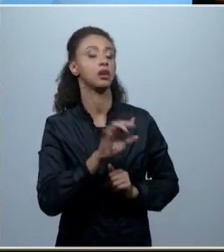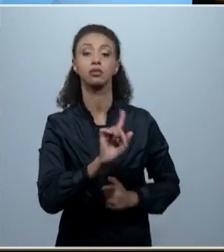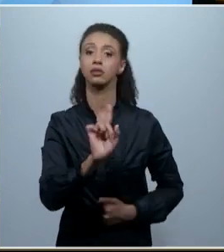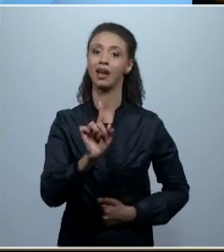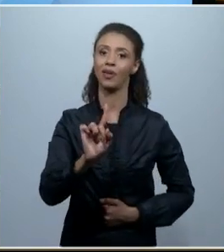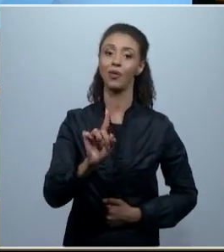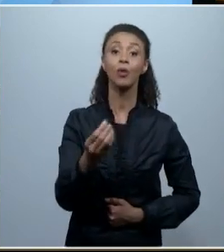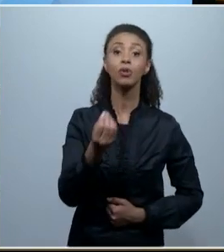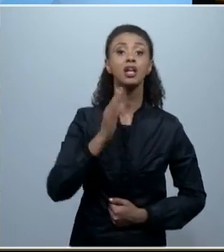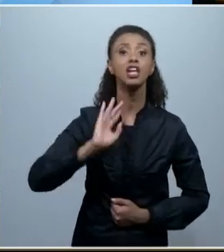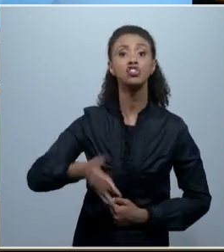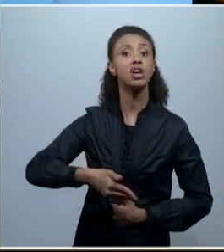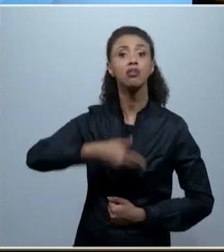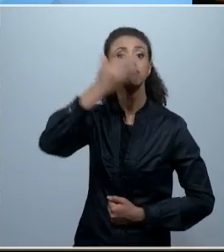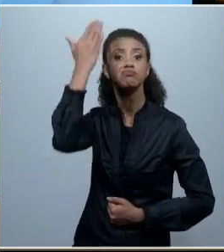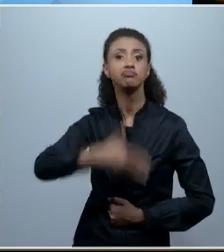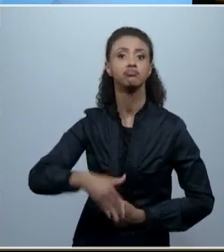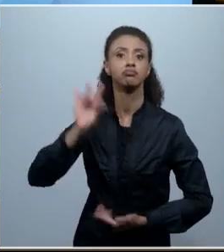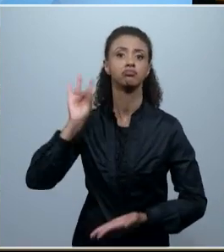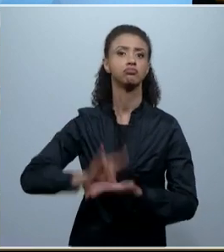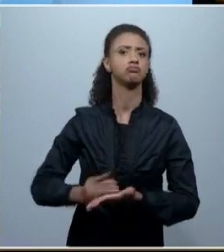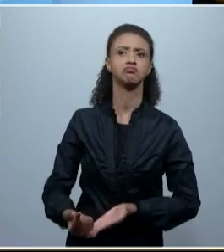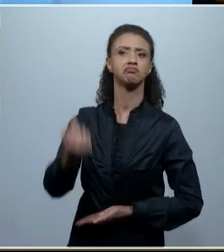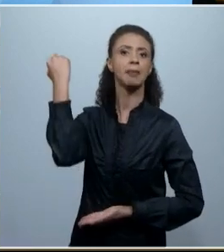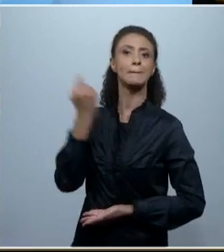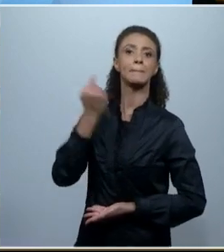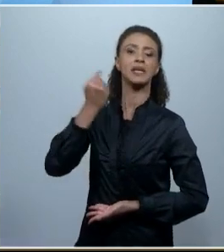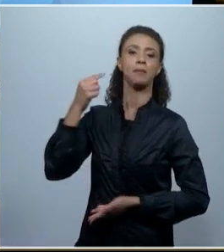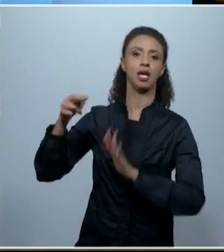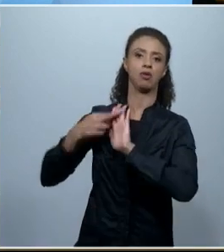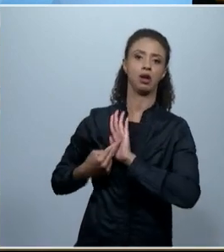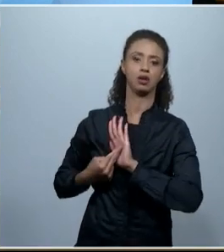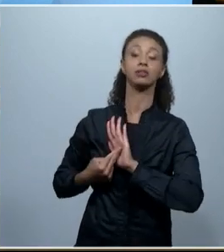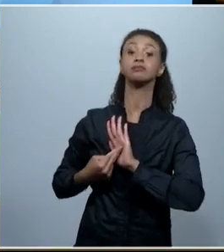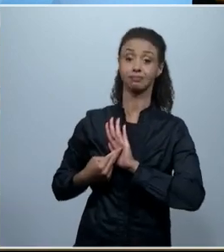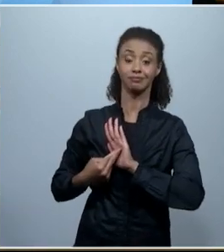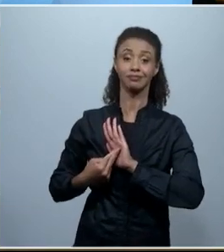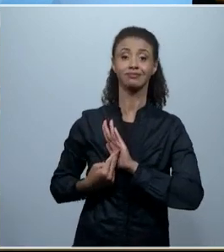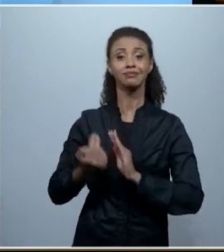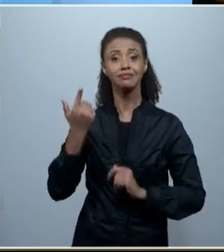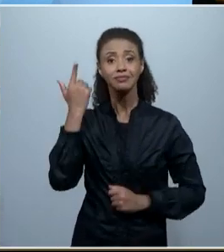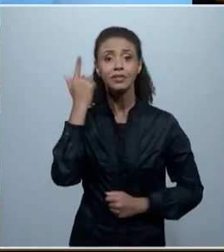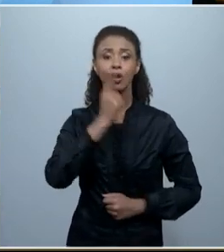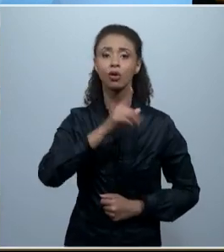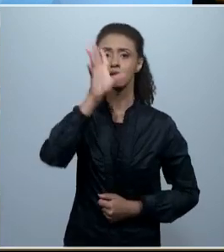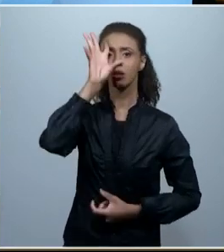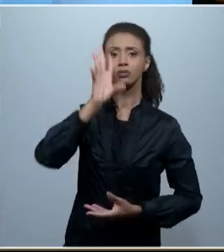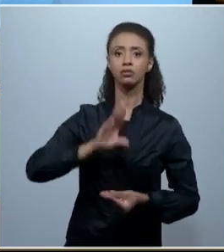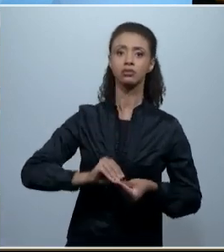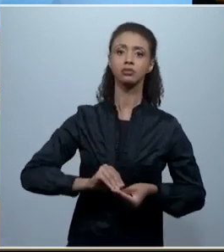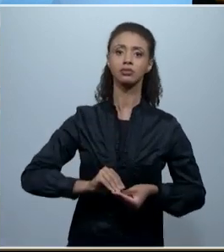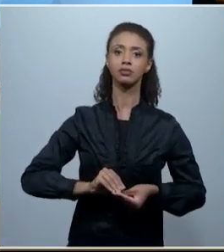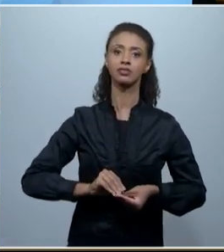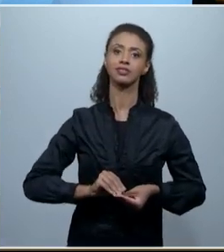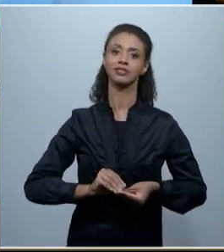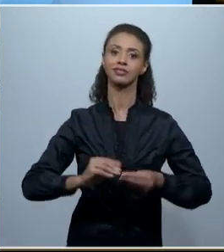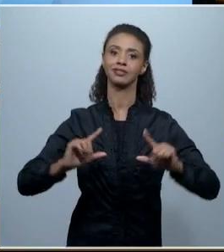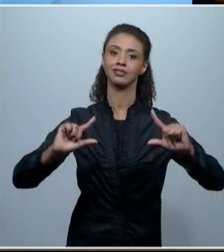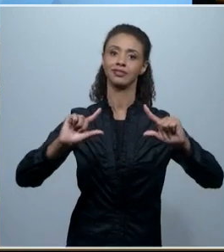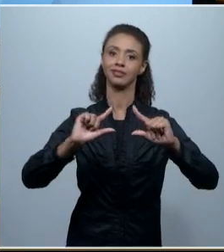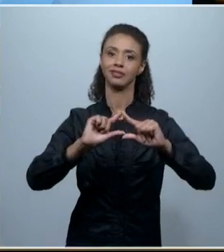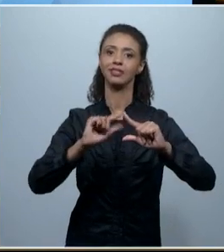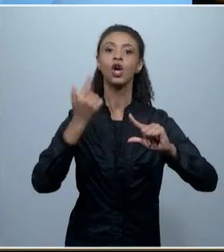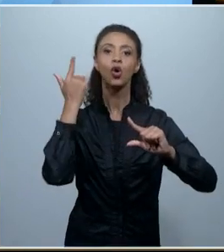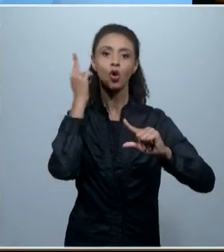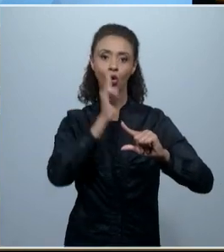como uma afirmação primitiva como um axioma você consegue deduzir o axioma das paralelas desse jeito e faz